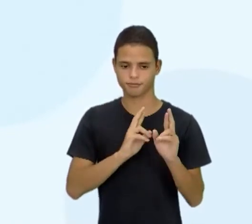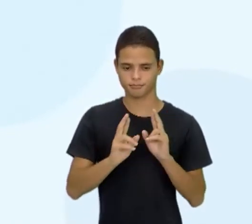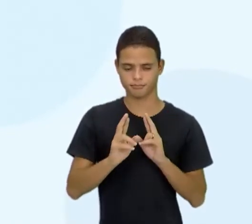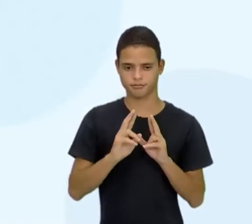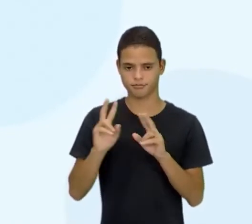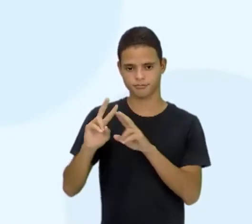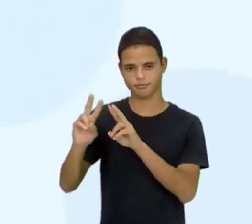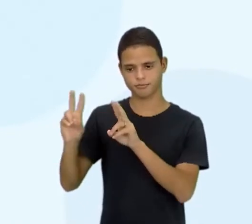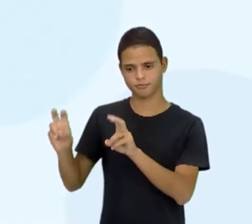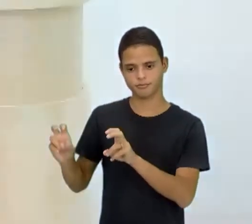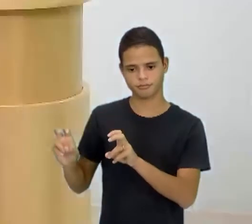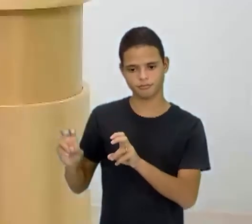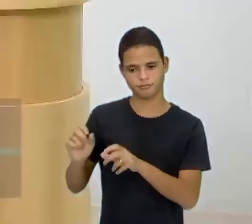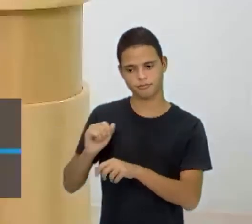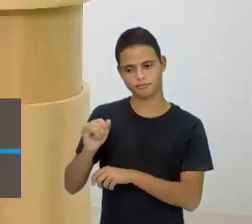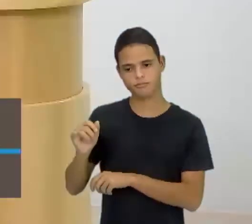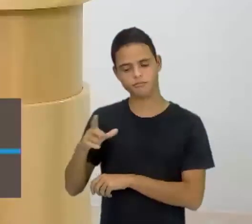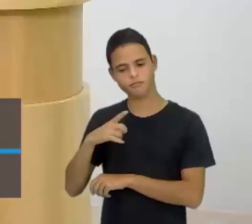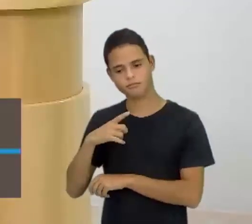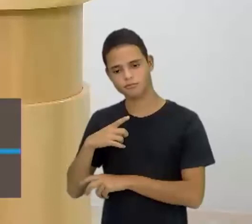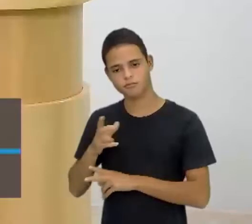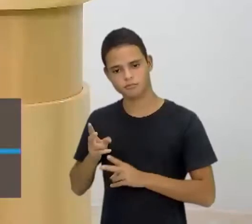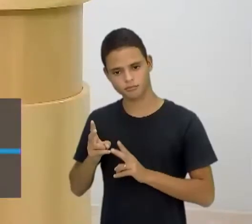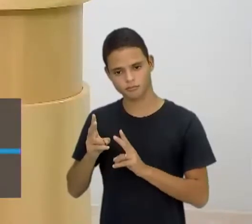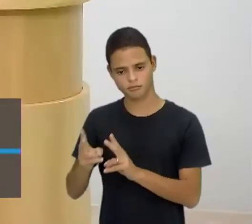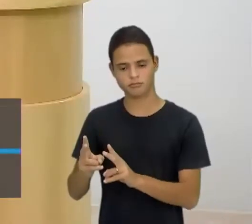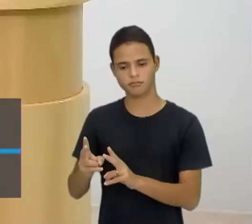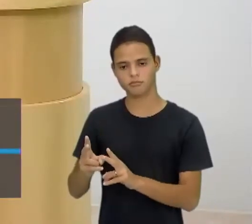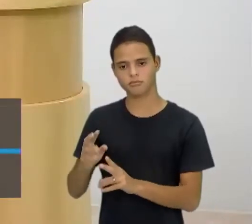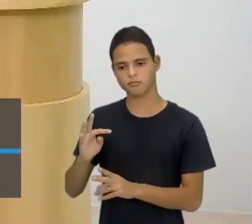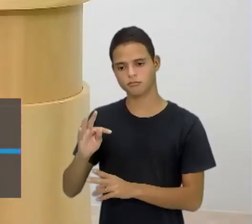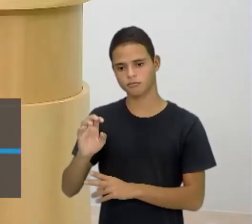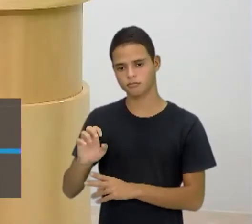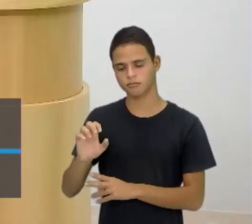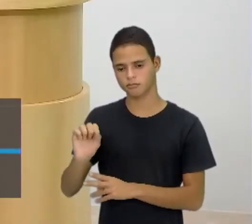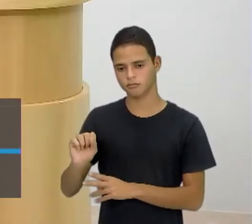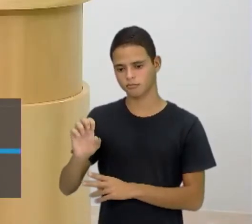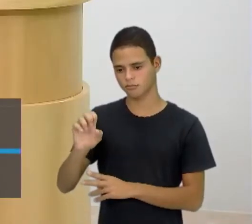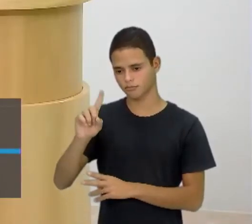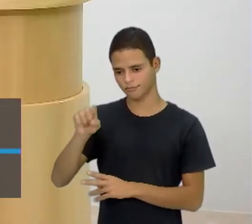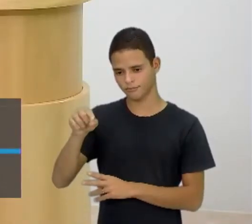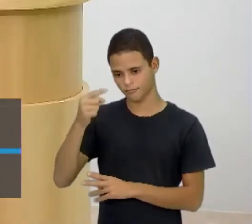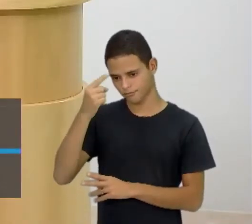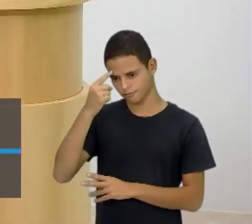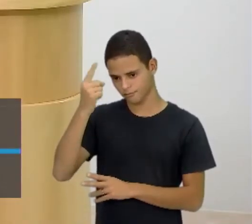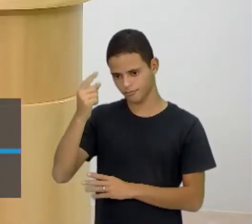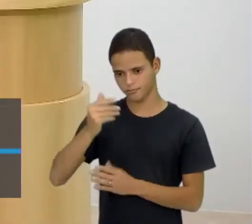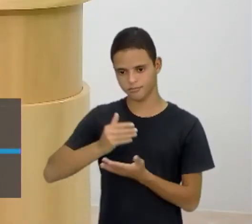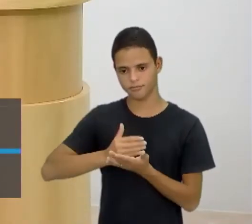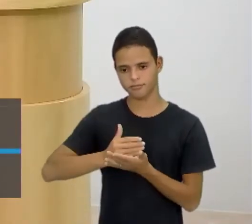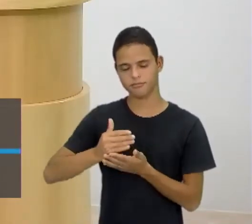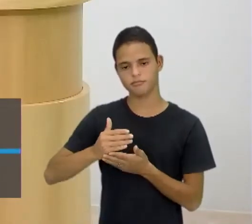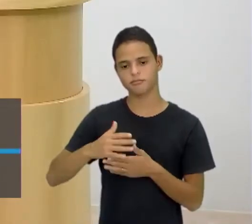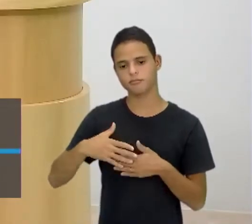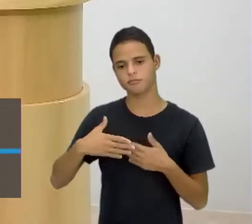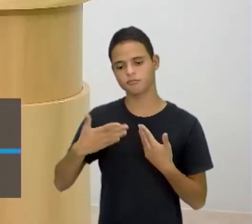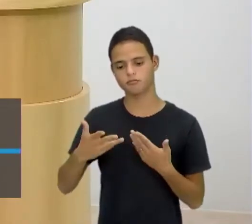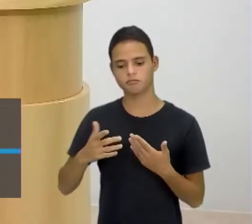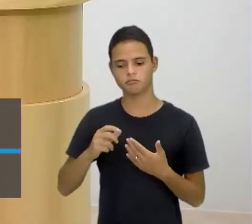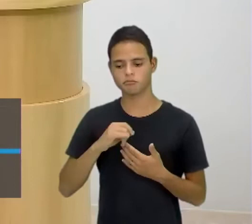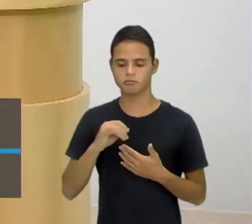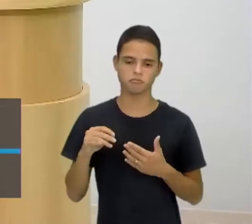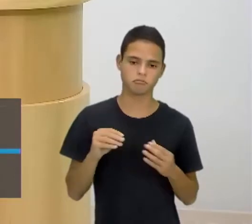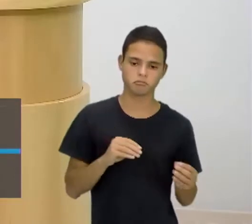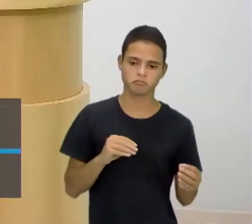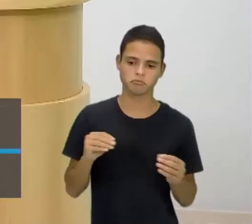assunto. Se ele mantém a tese, que é o que eles pensaram logo no início, quando criaram aquela hipótese, ou se muda,